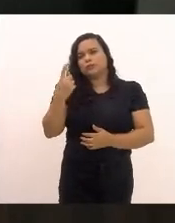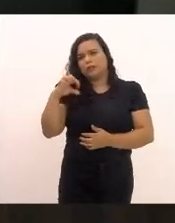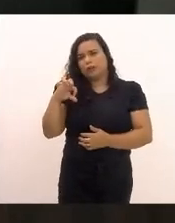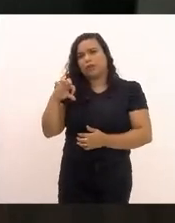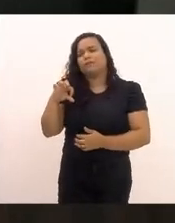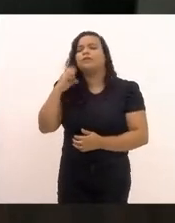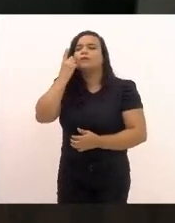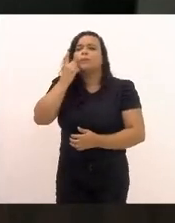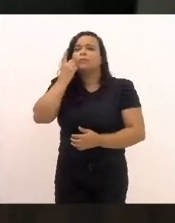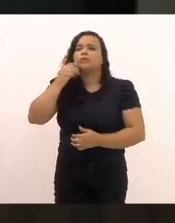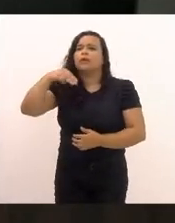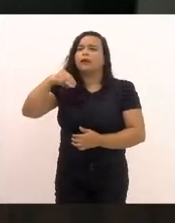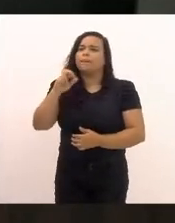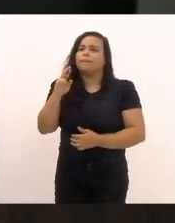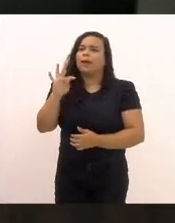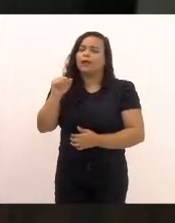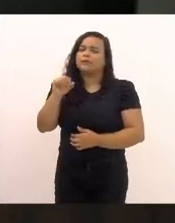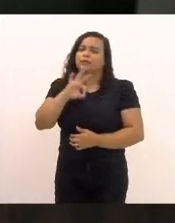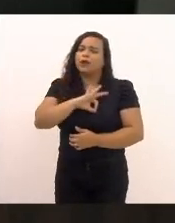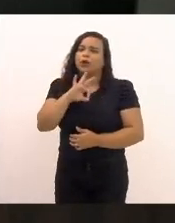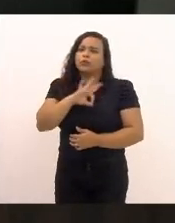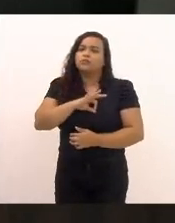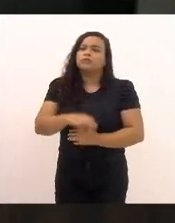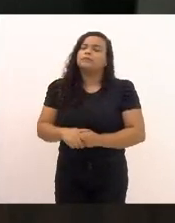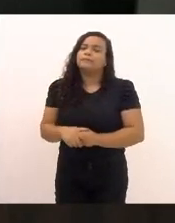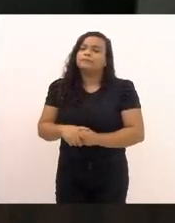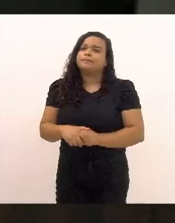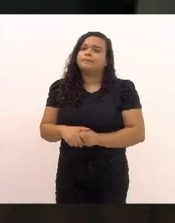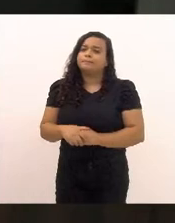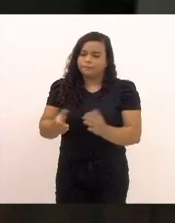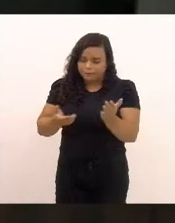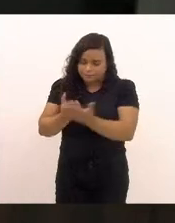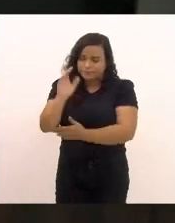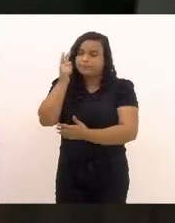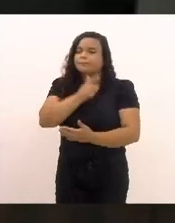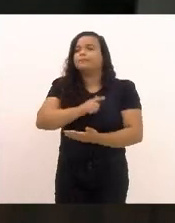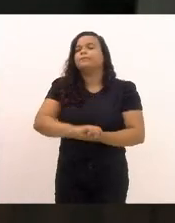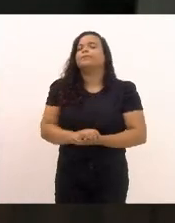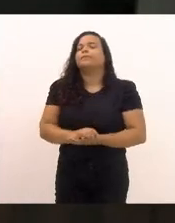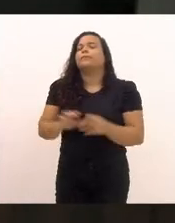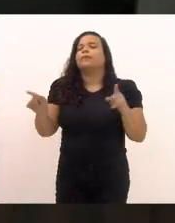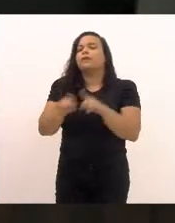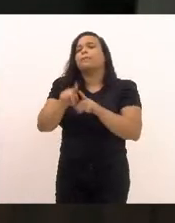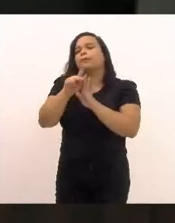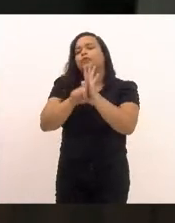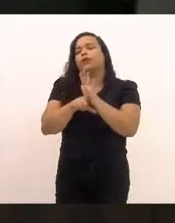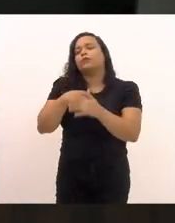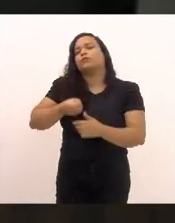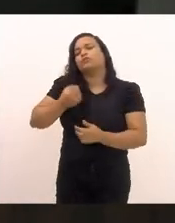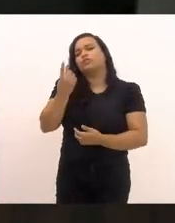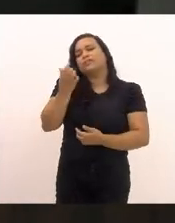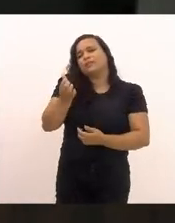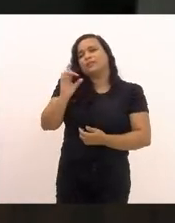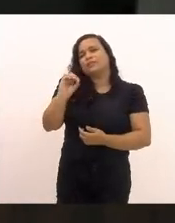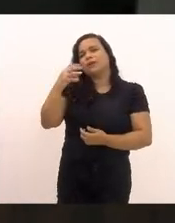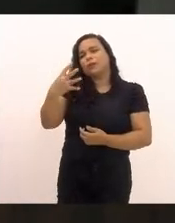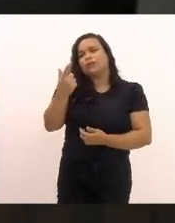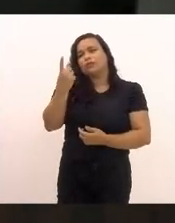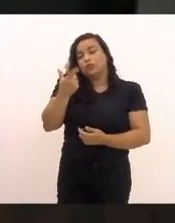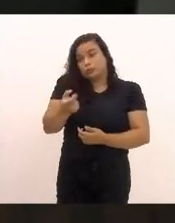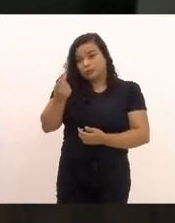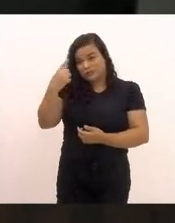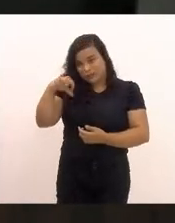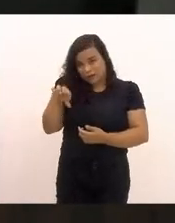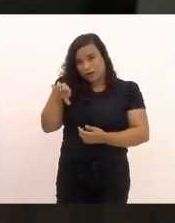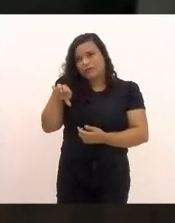581-2019, deputada Marta Rocha, senhores que aprovam, permanentes como estão, aprovado. Projeto número 1604-2019, da